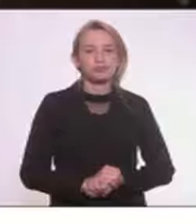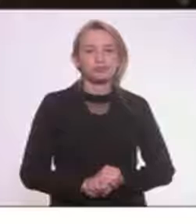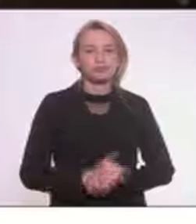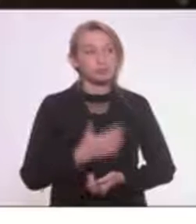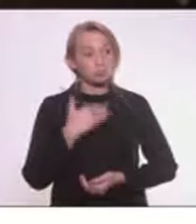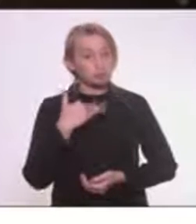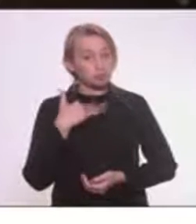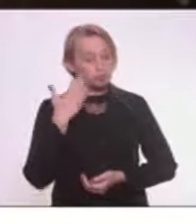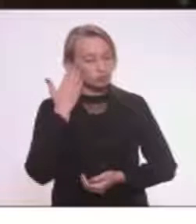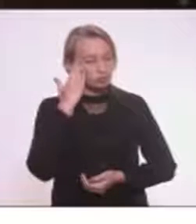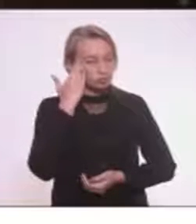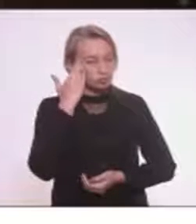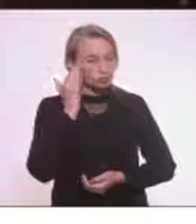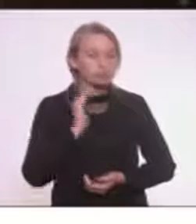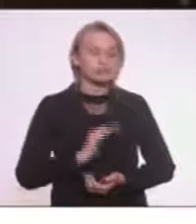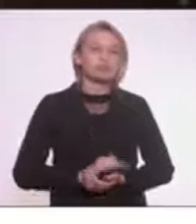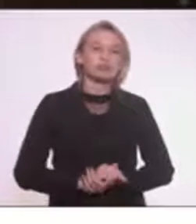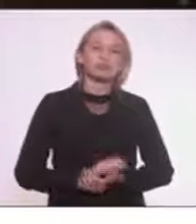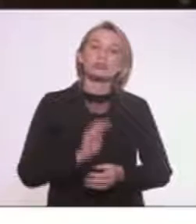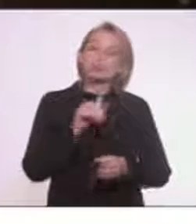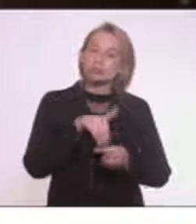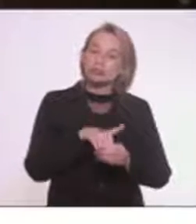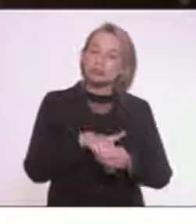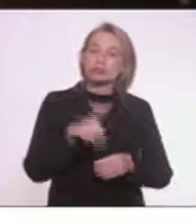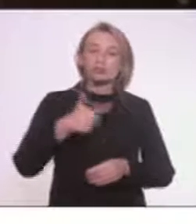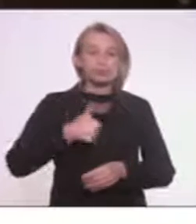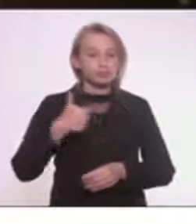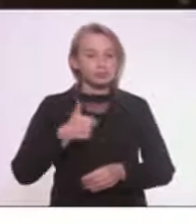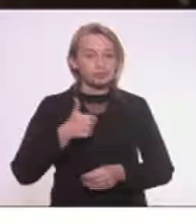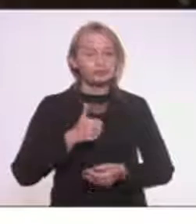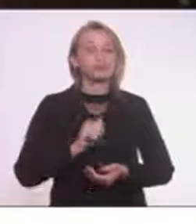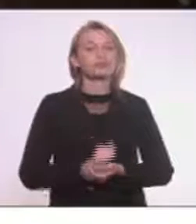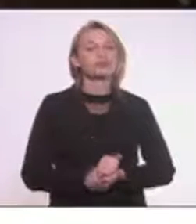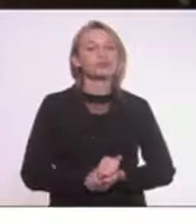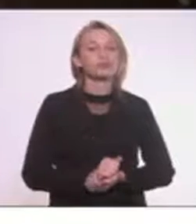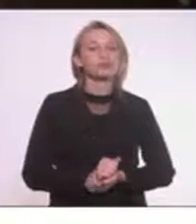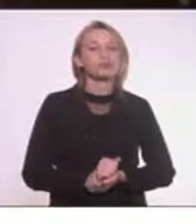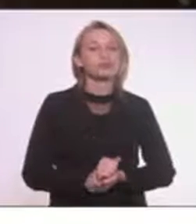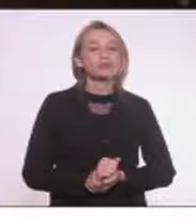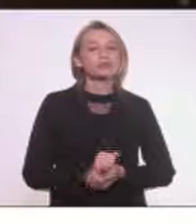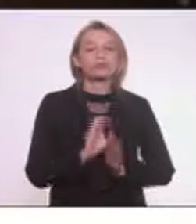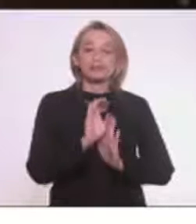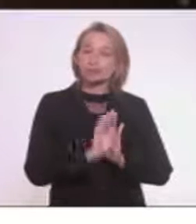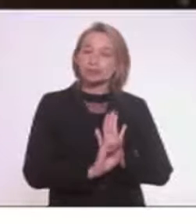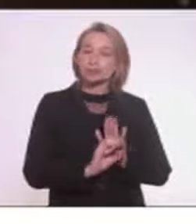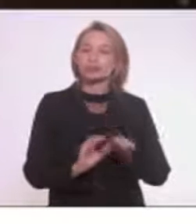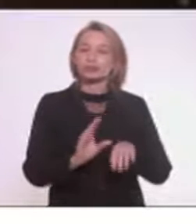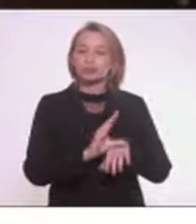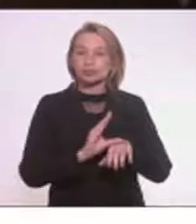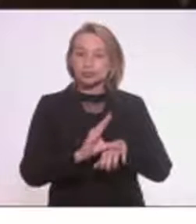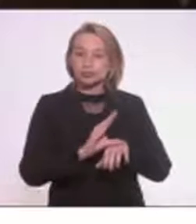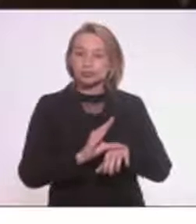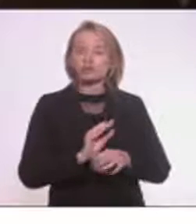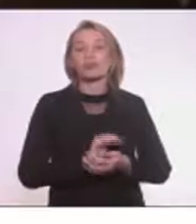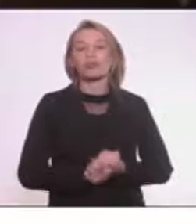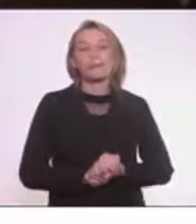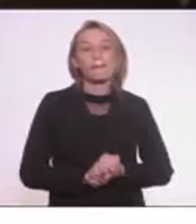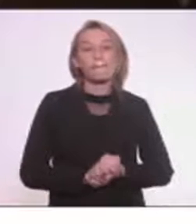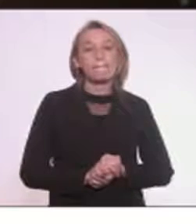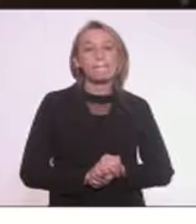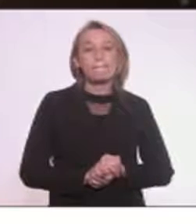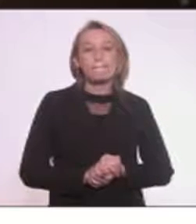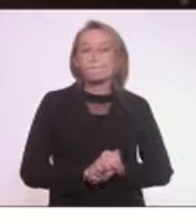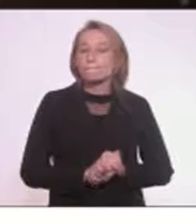pelo que eu entendi, é que se está votando em primeira votação uma emenda constitucional que